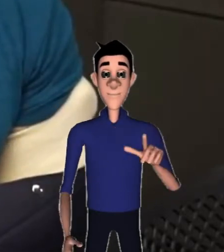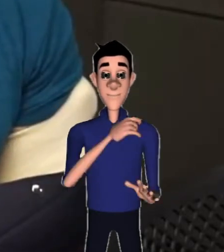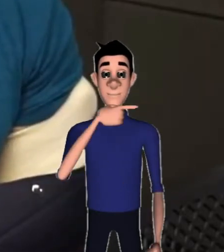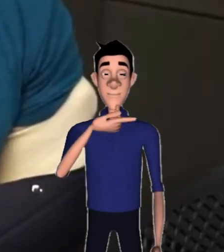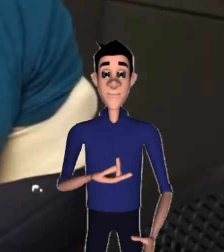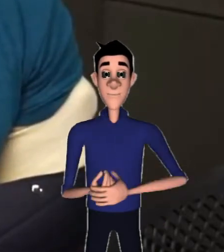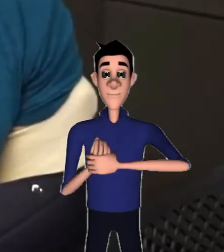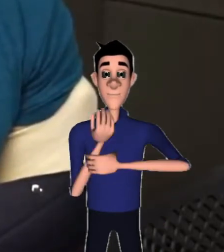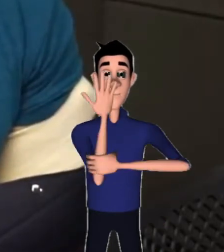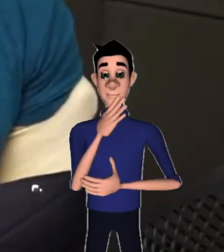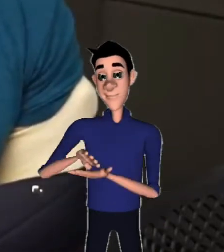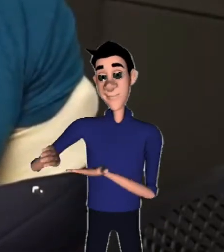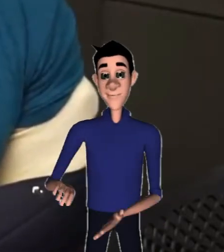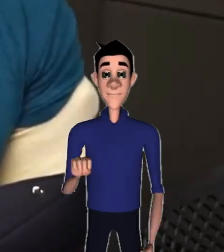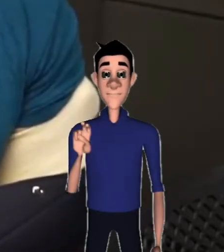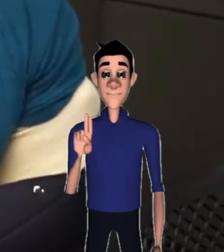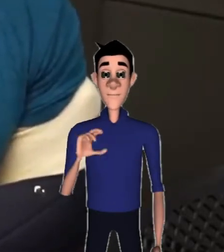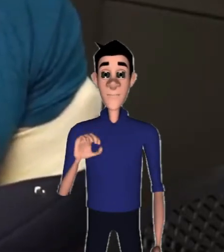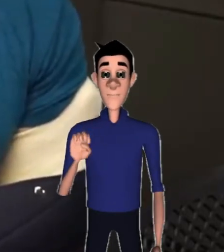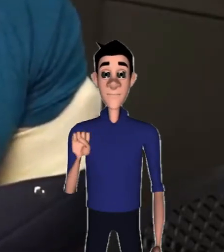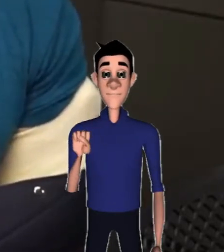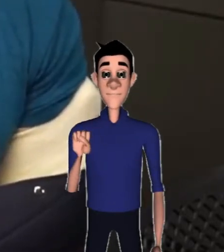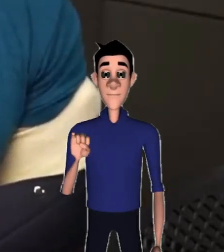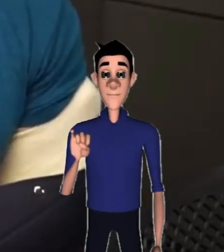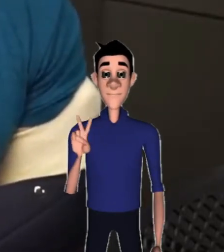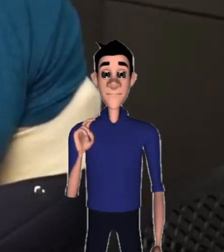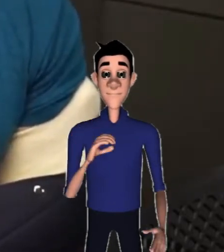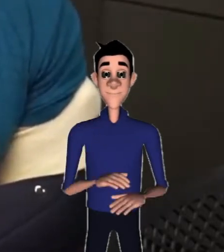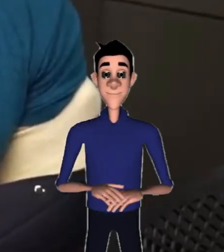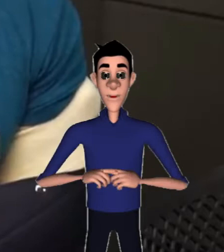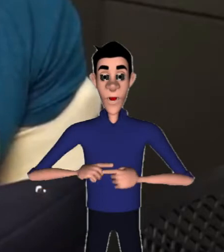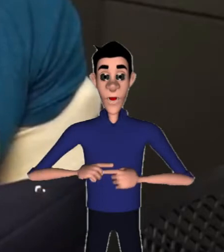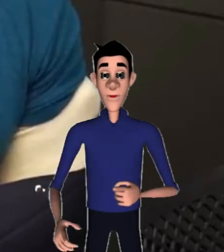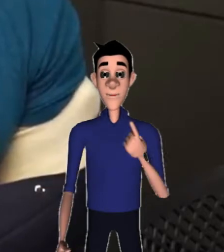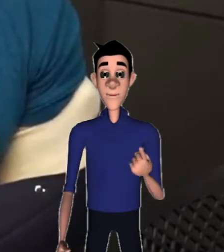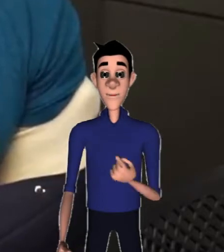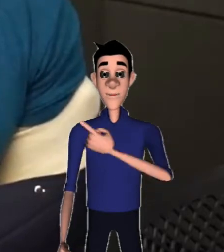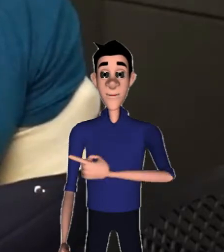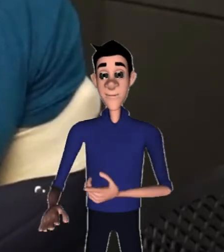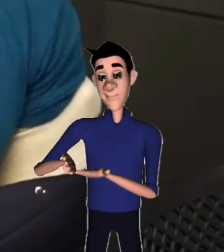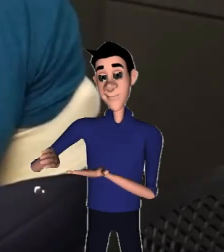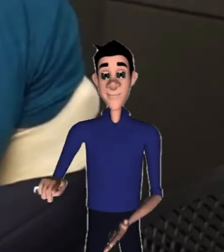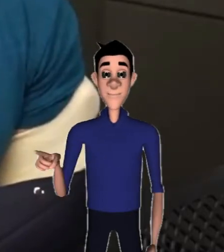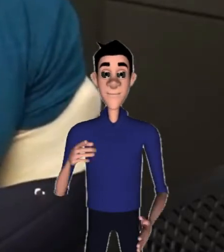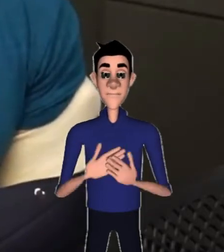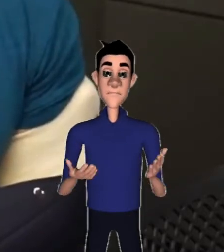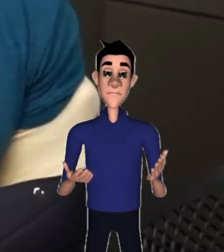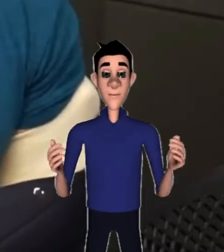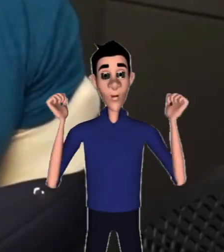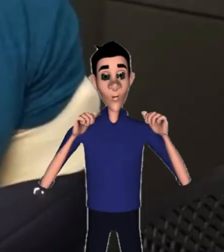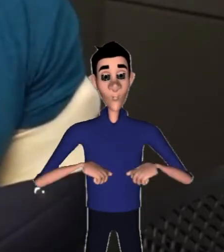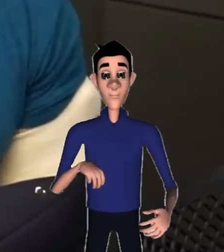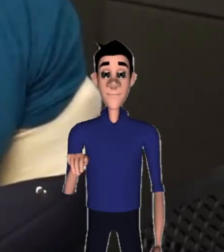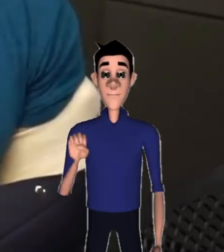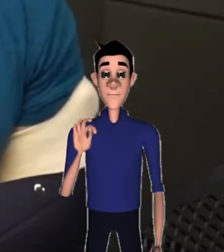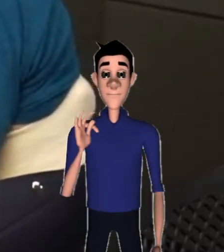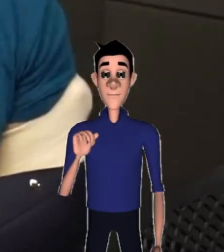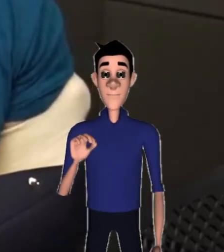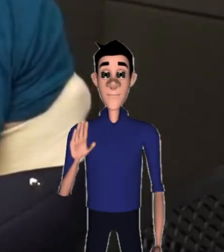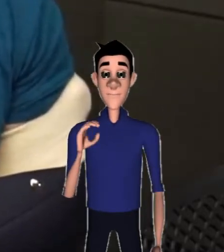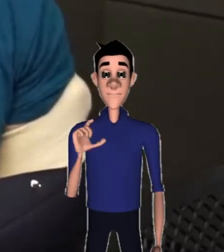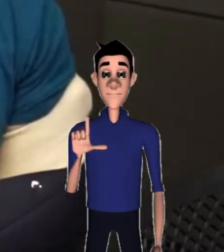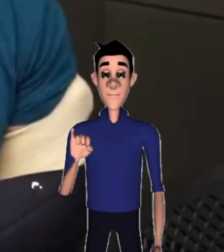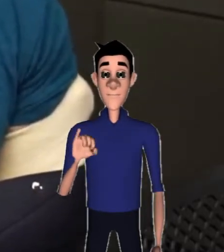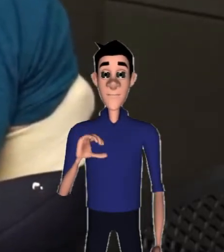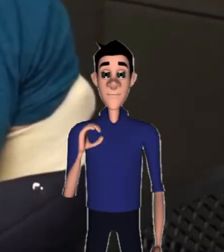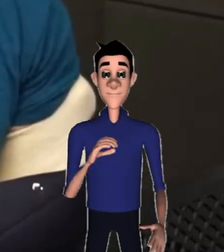restritiva. Quando ele volta a tirar... na dieta restritiva, ele passa a gastar 1.500. Quando ele